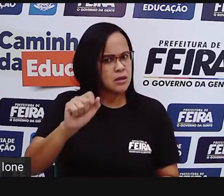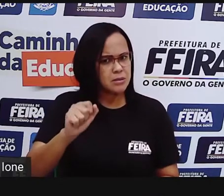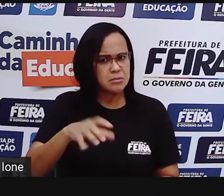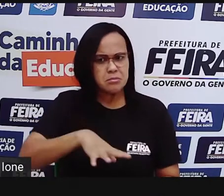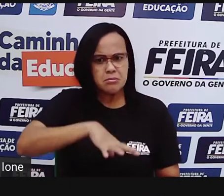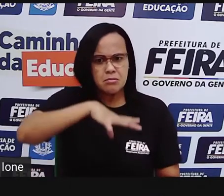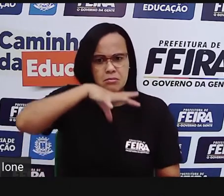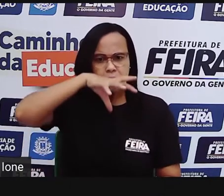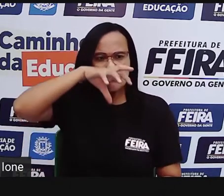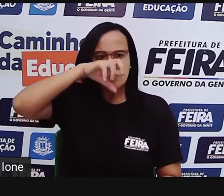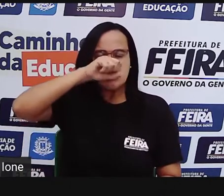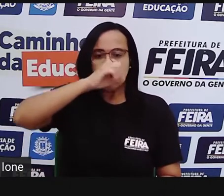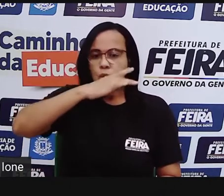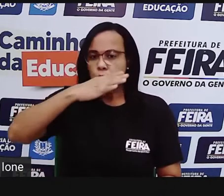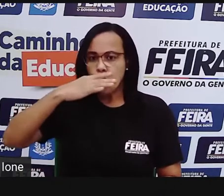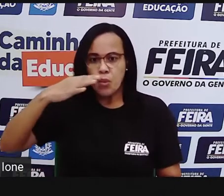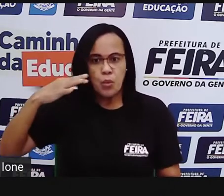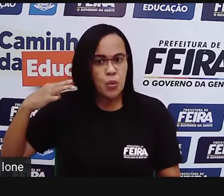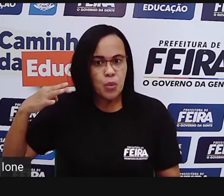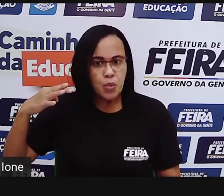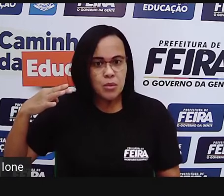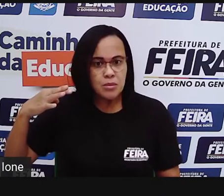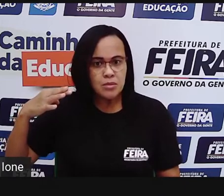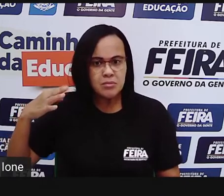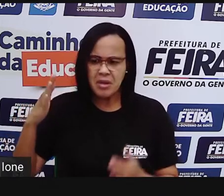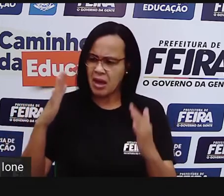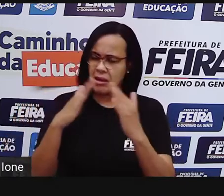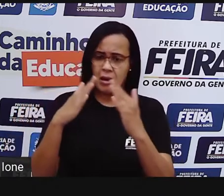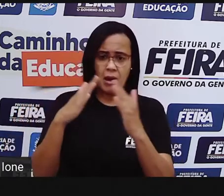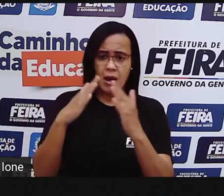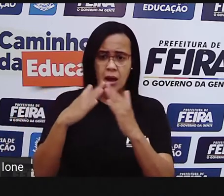ar. Não dá pra fazer essa experiência na minha casa.